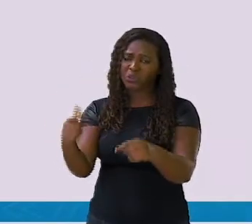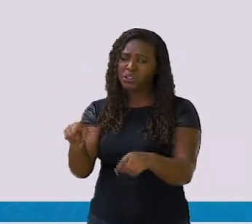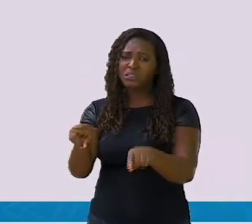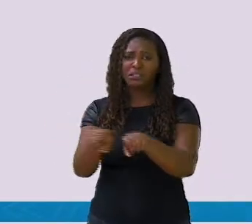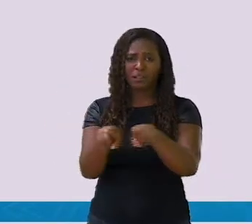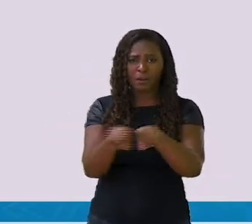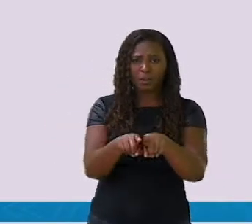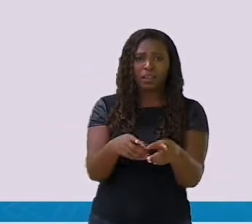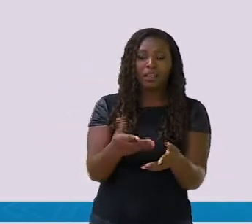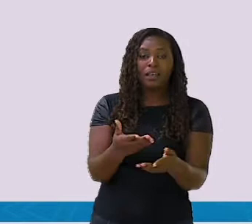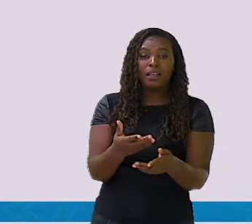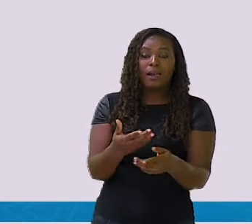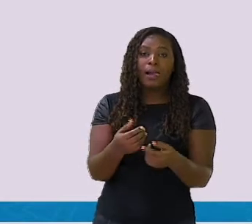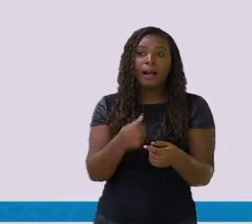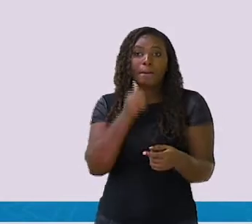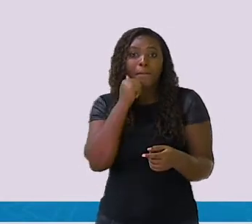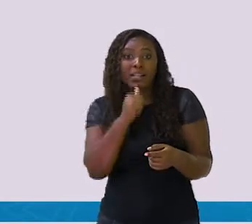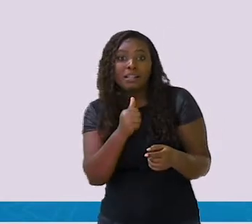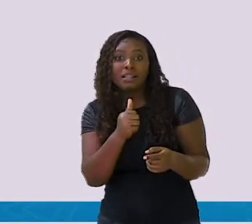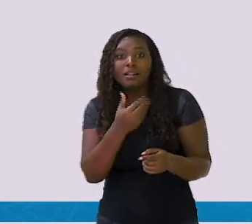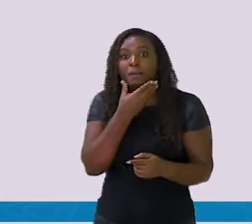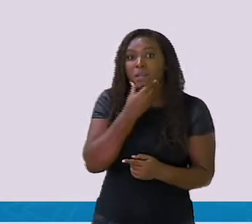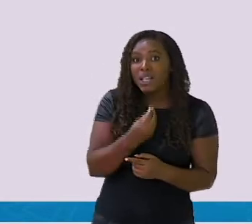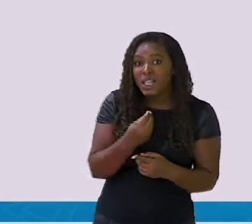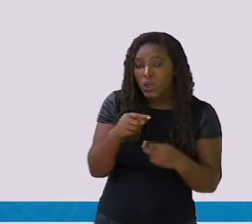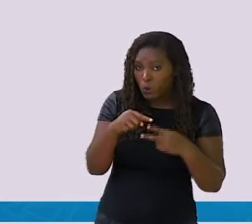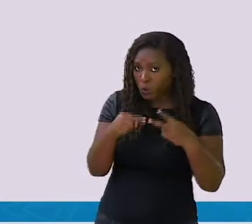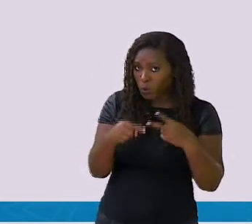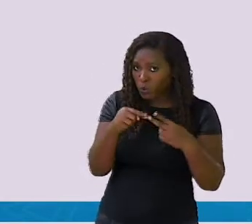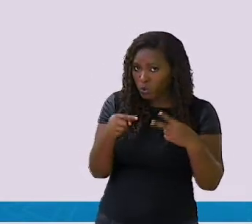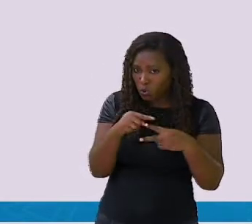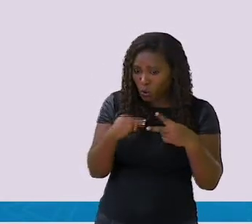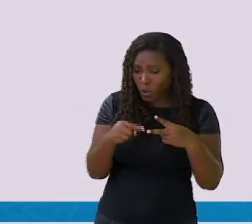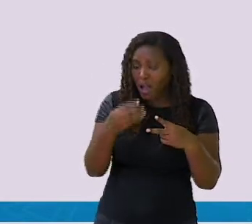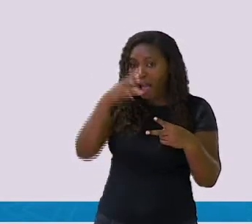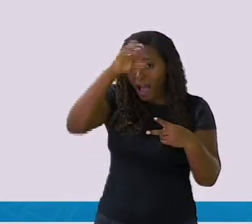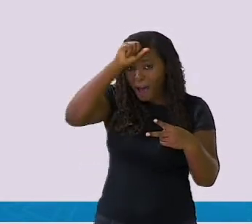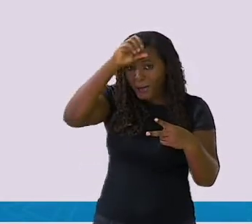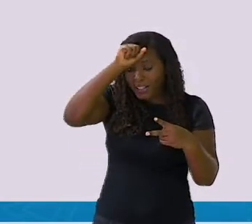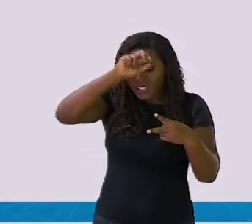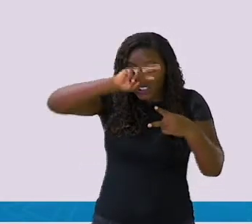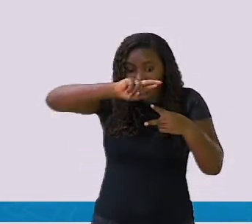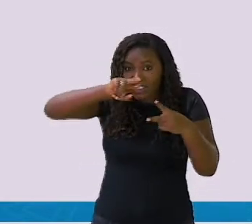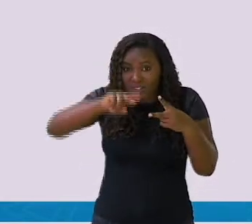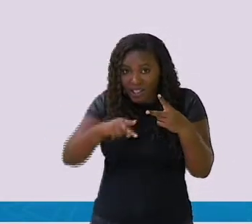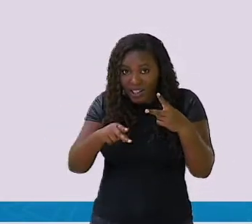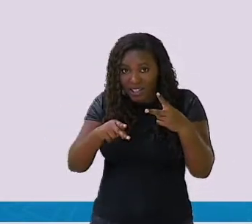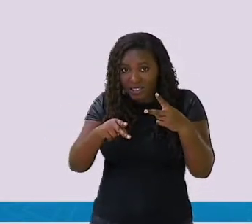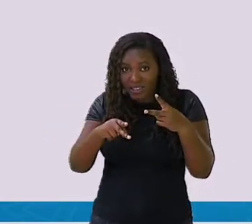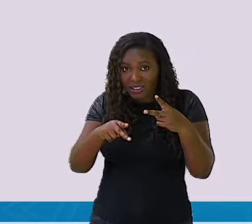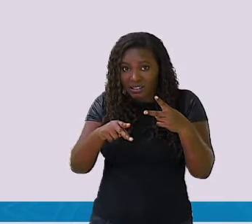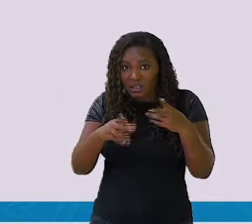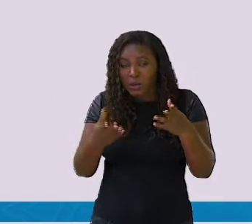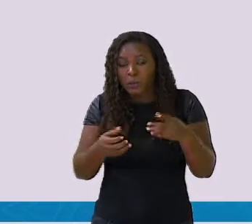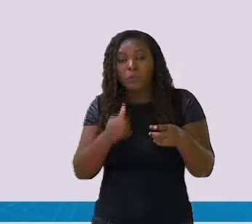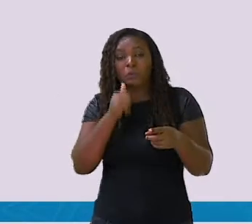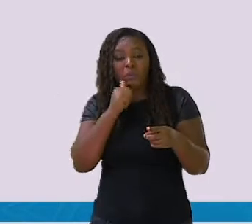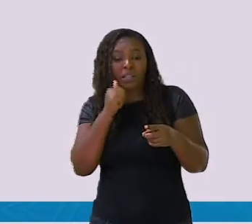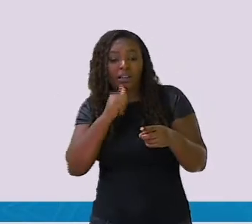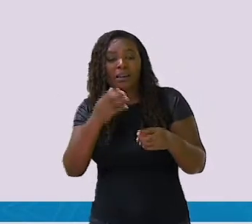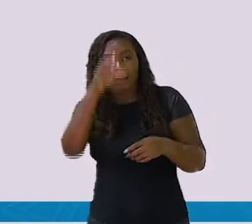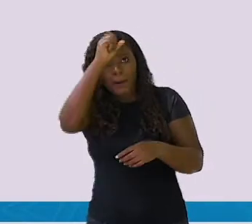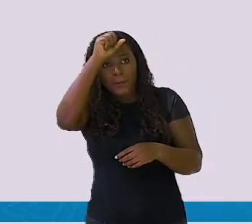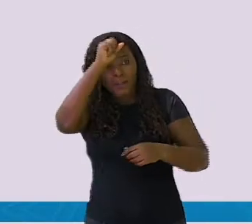as meninas deveriam aprender para a sua vida. Então, não tinha esse formato que temos hoje, né? Todos juntos, todo